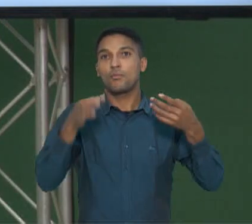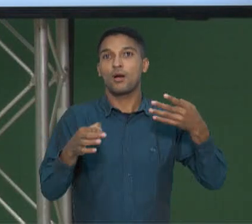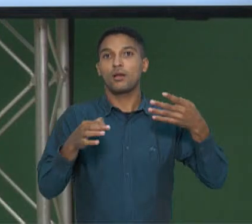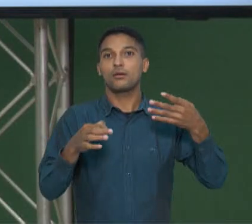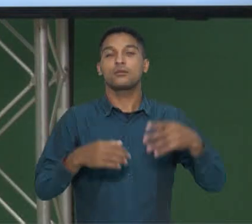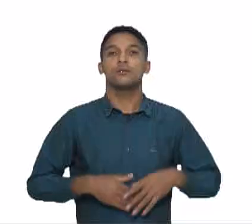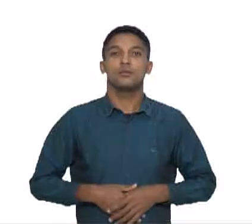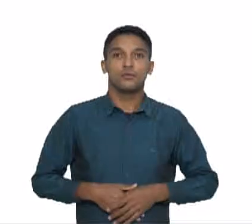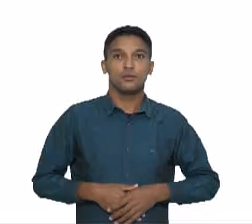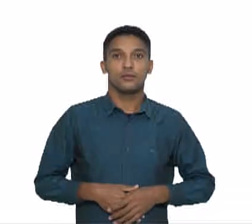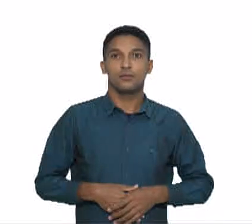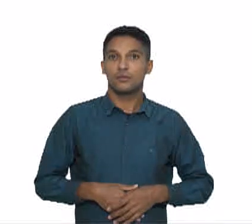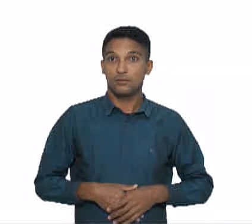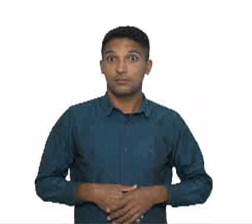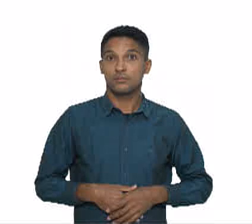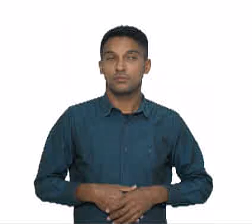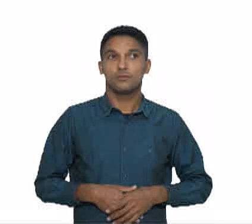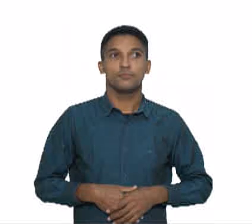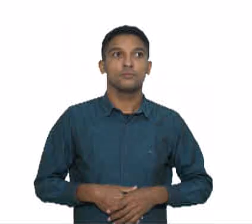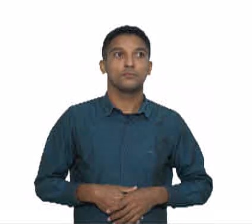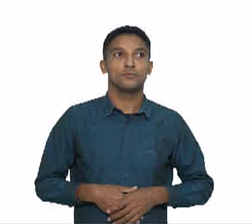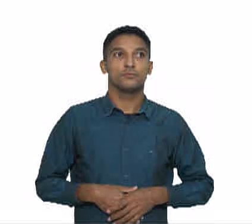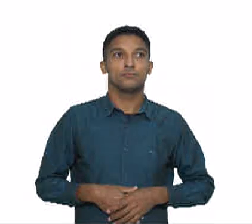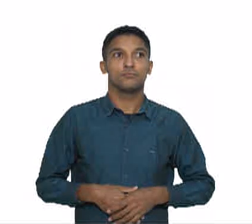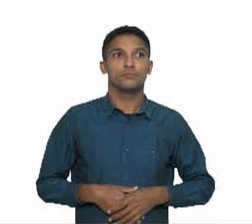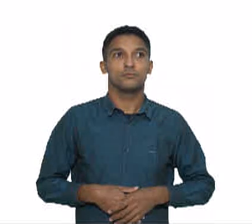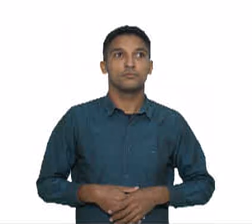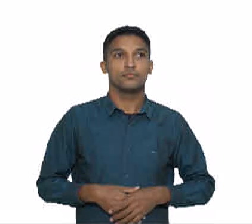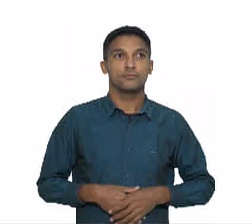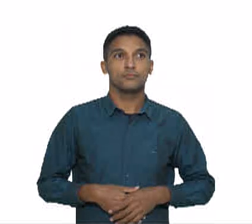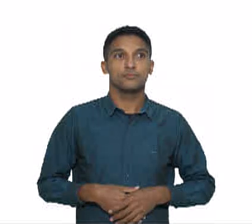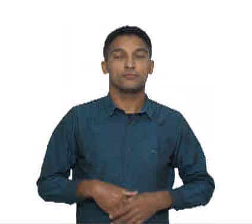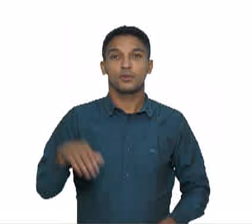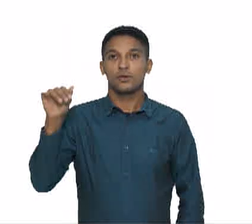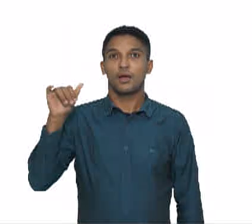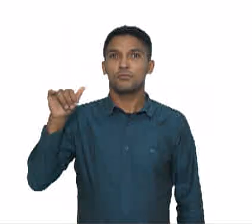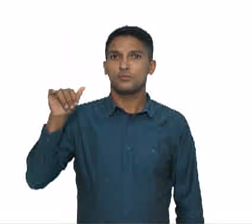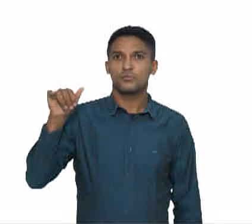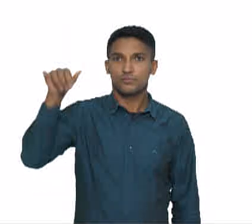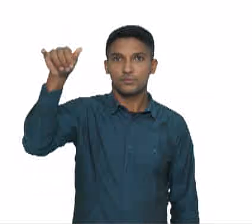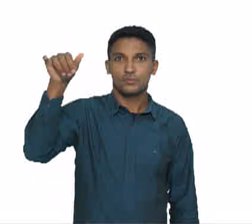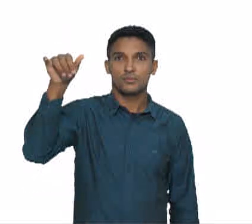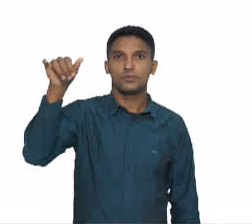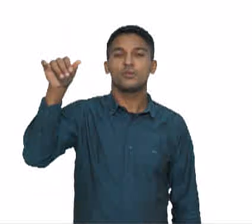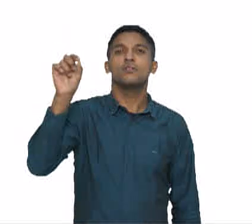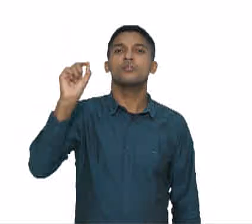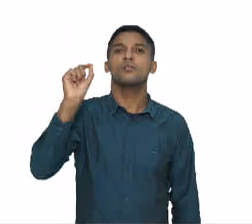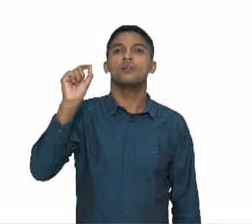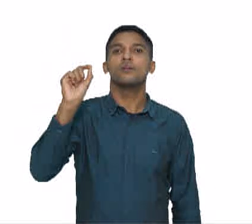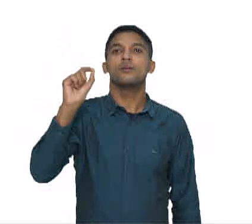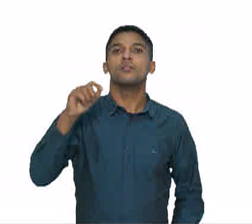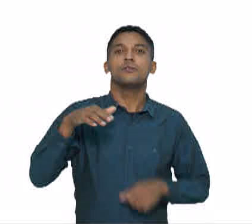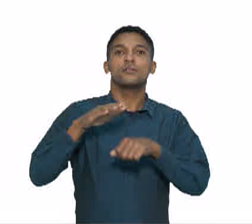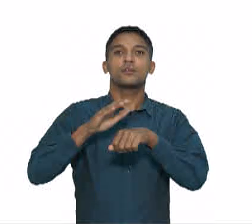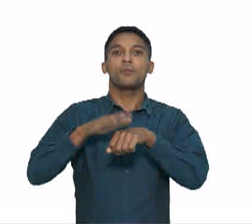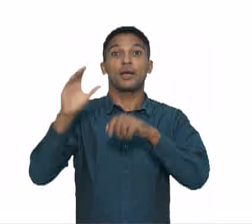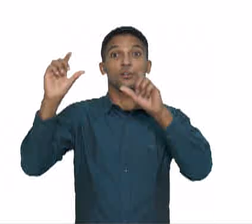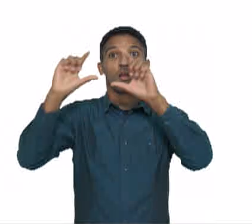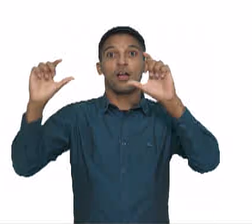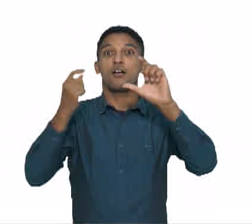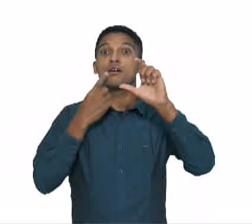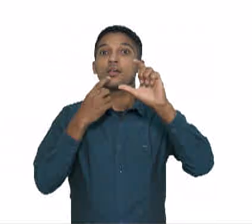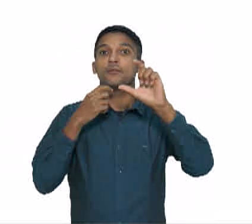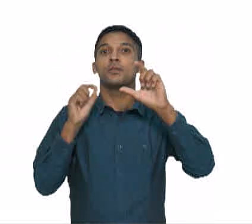correta. Tras un viaje, lo que más echan de menos es haberse relacionado con